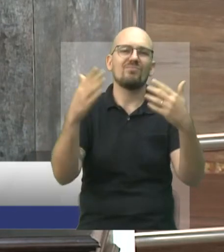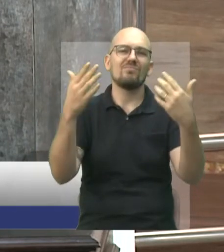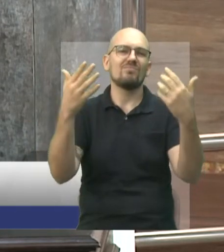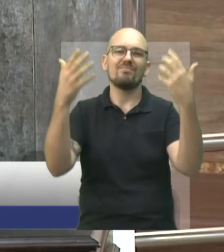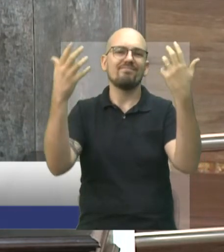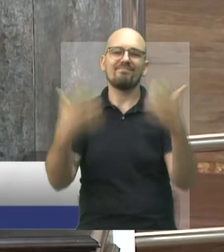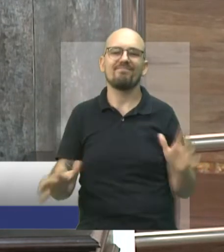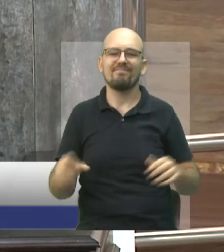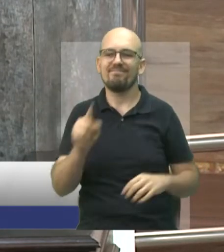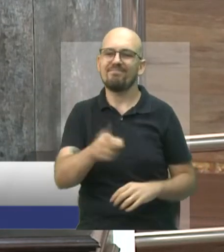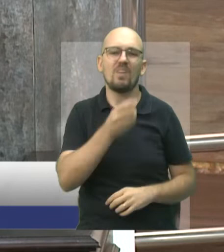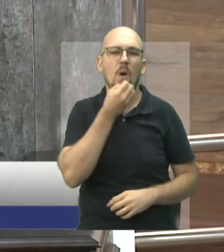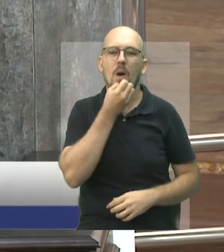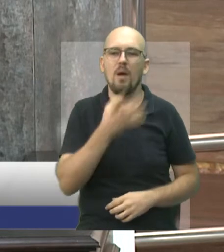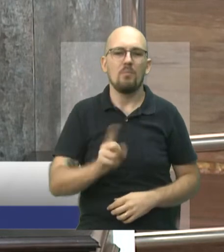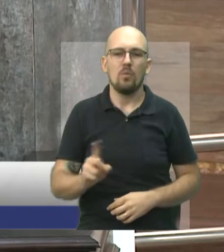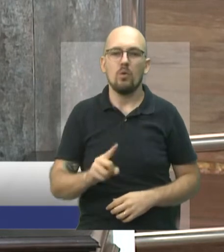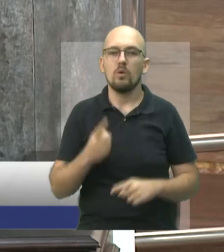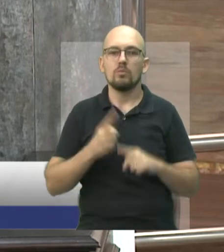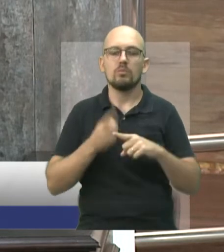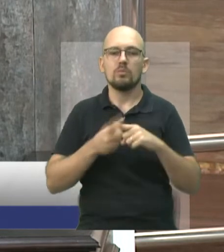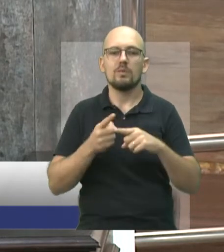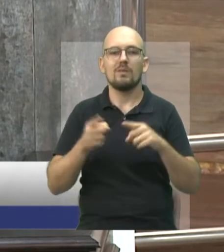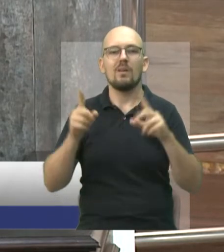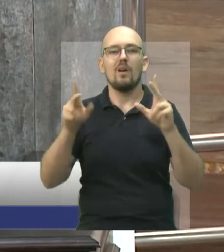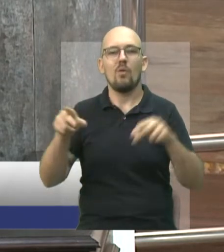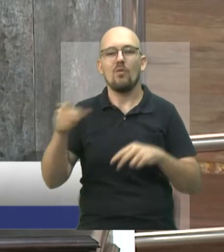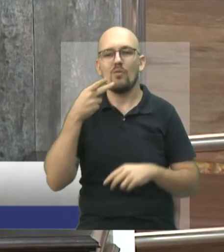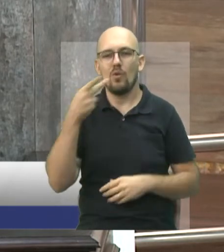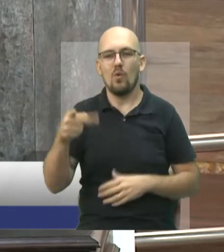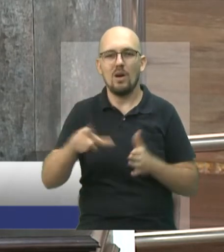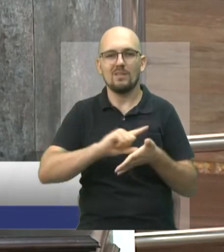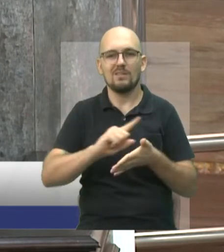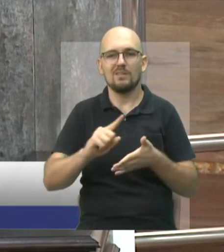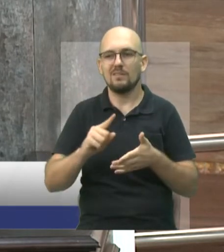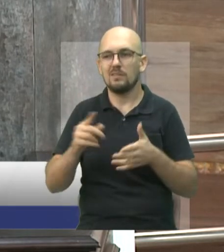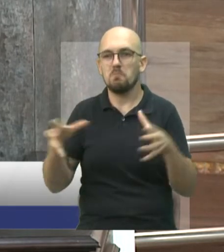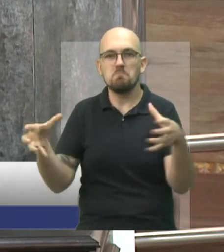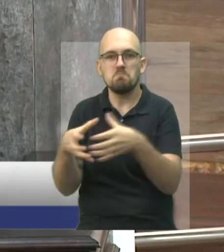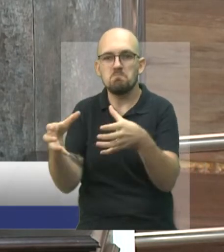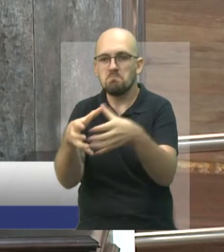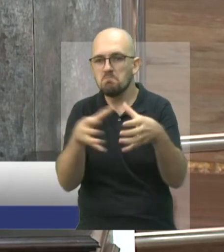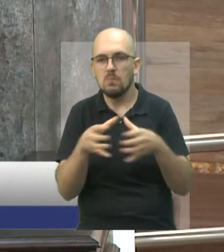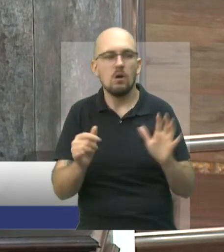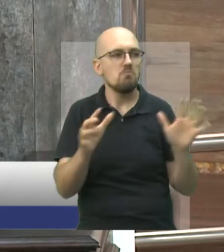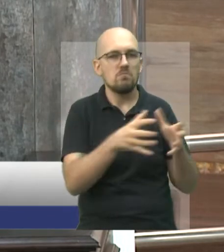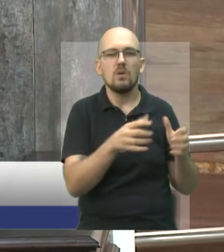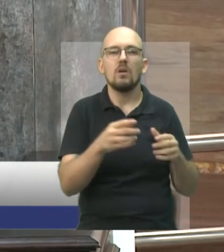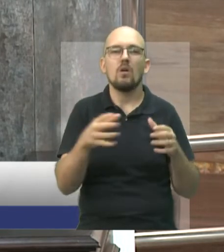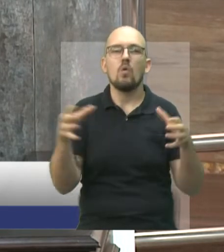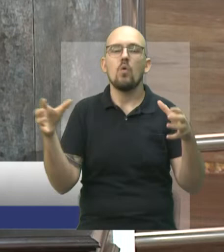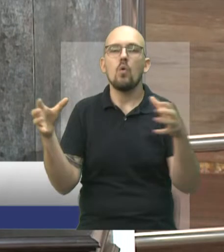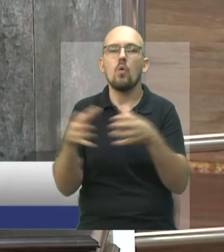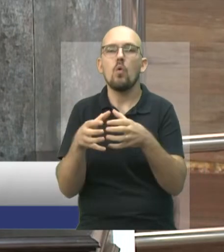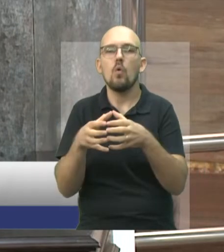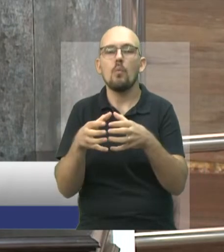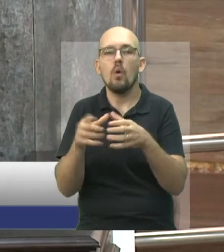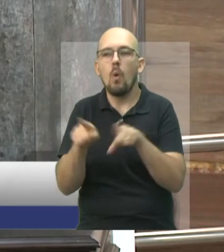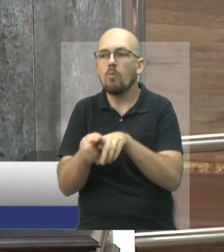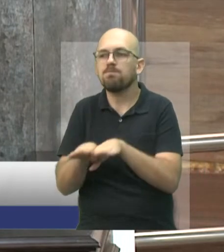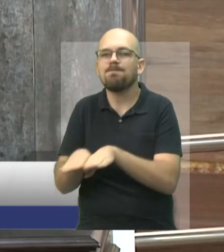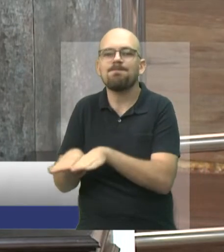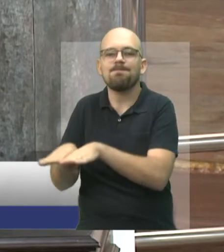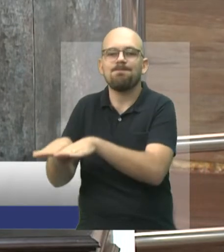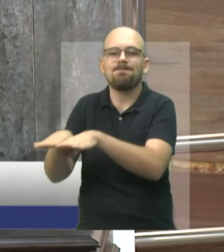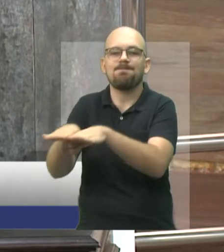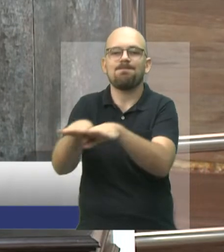como é dito, de aparelhamento, como foi usado aí, quando vereadores de situação votam de uma maneira uniforme, como a